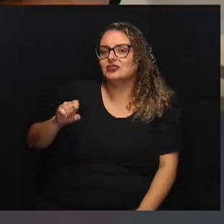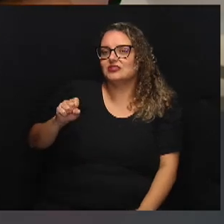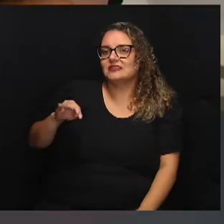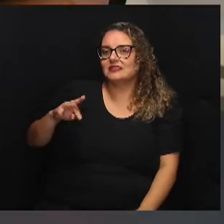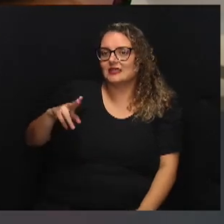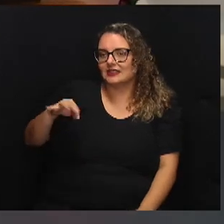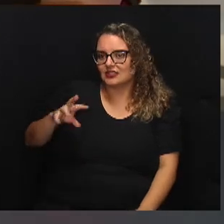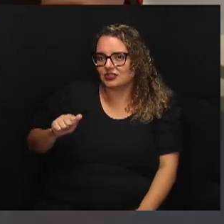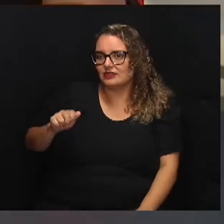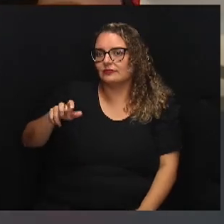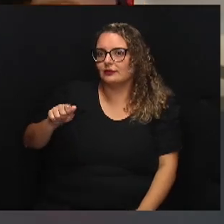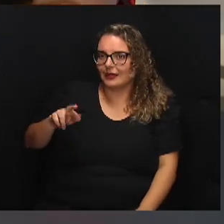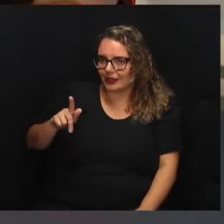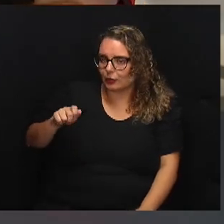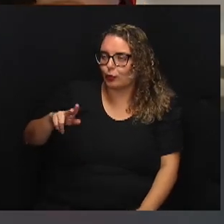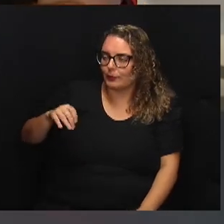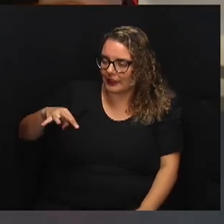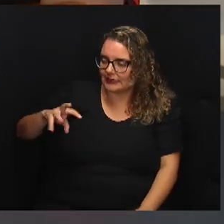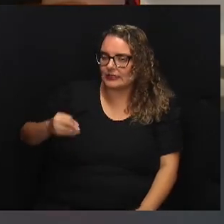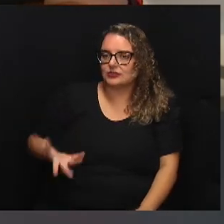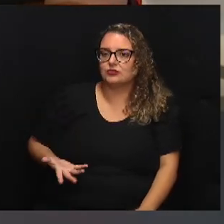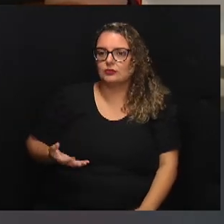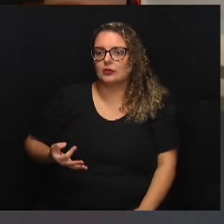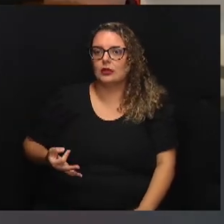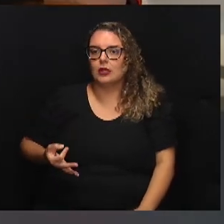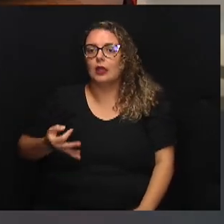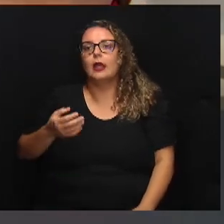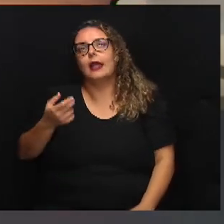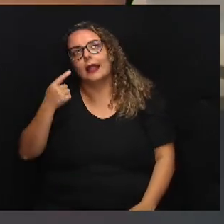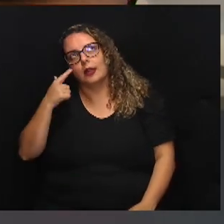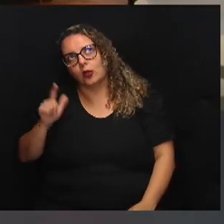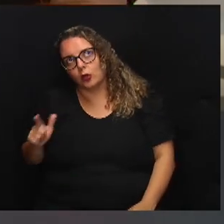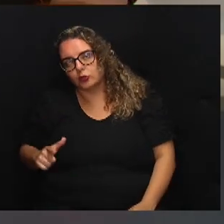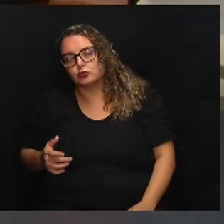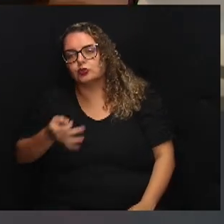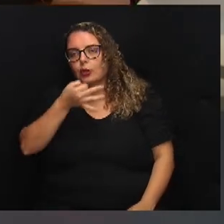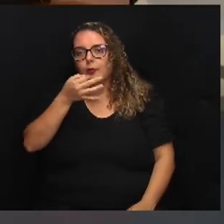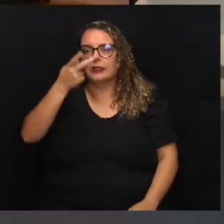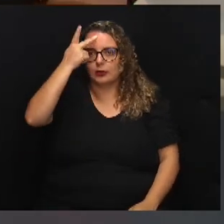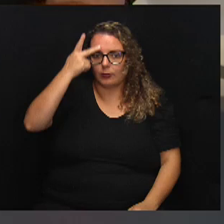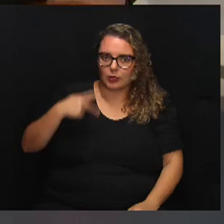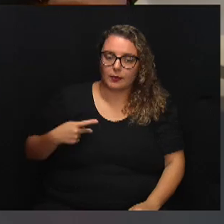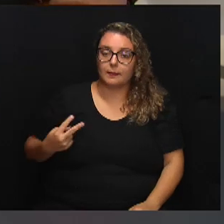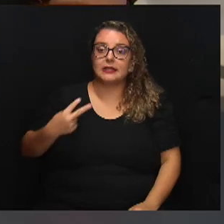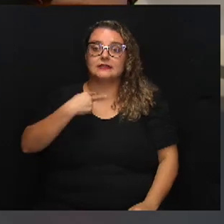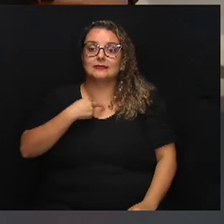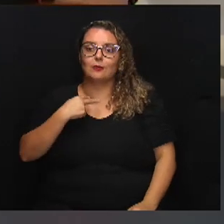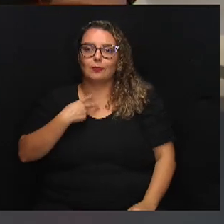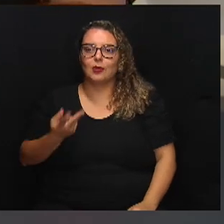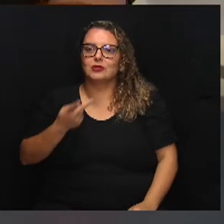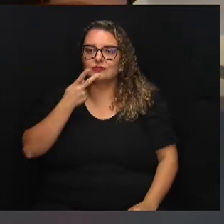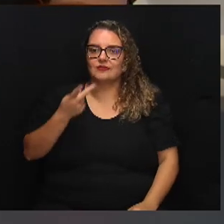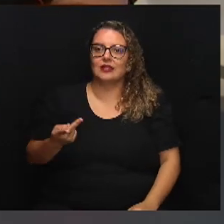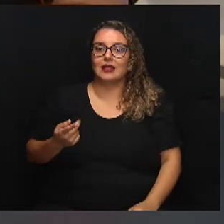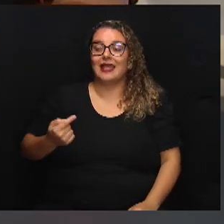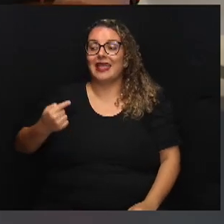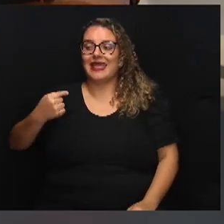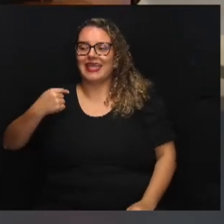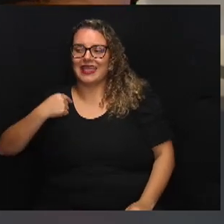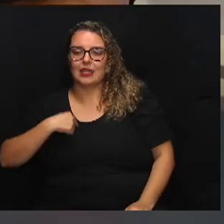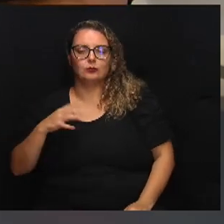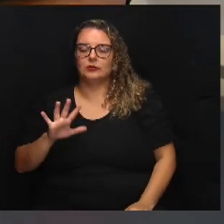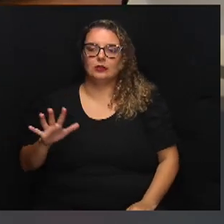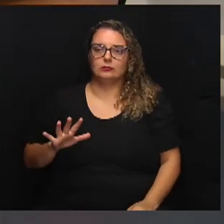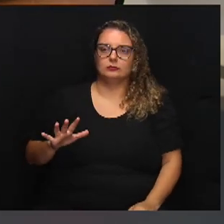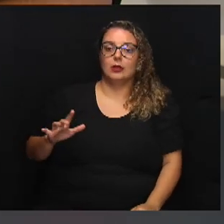geral. É claro que se trata da opinião individual do candidato, do aluno, do vestibulando, mas essa opinião tem que ser colocada em terceira